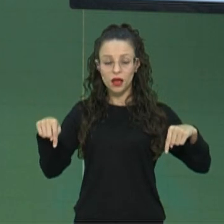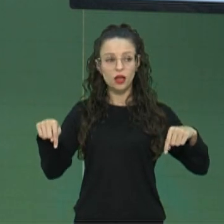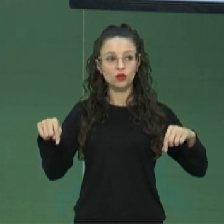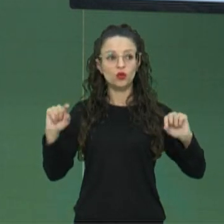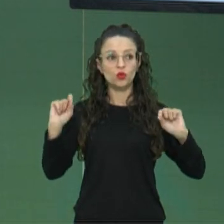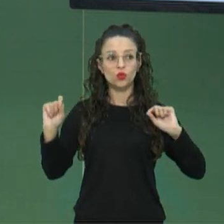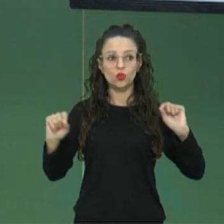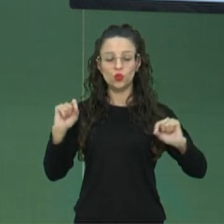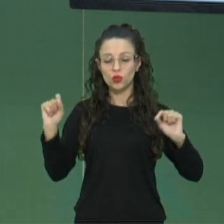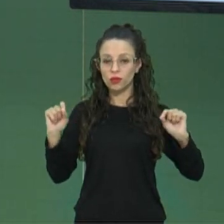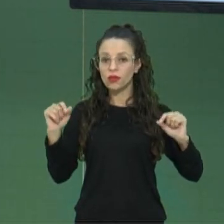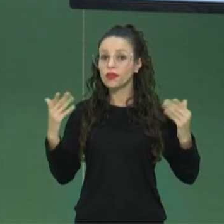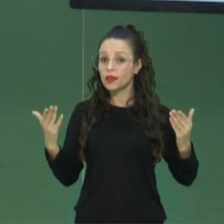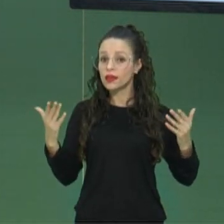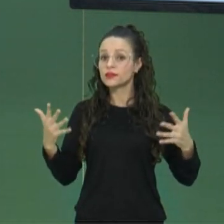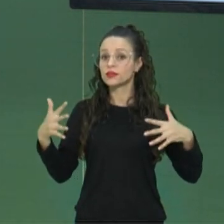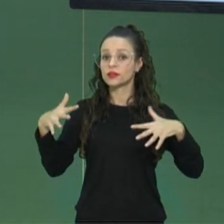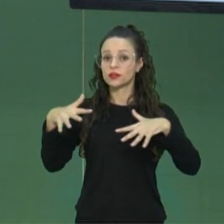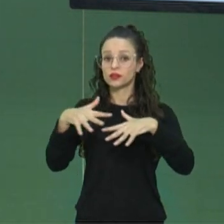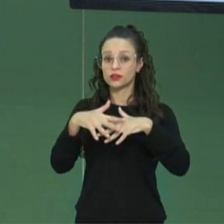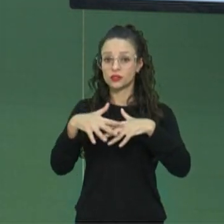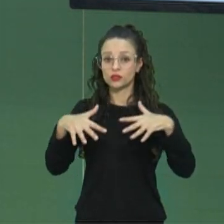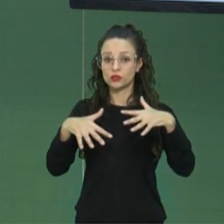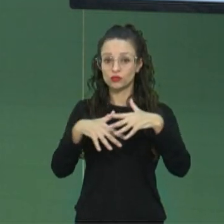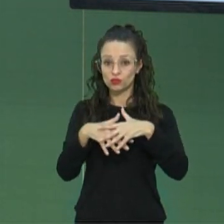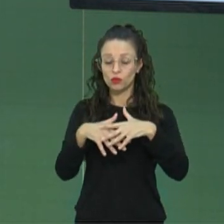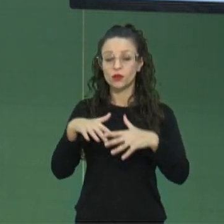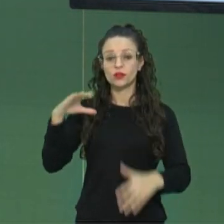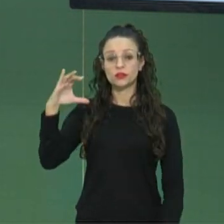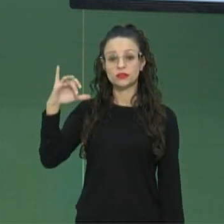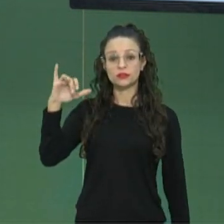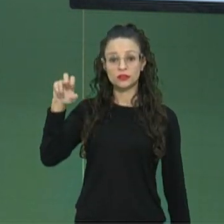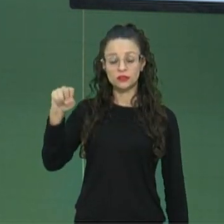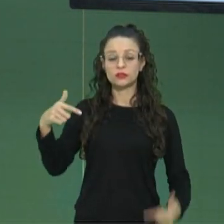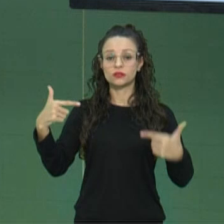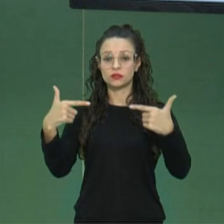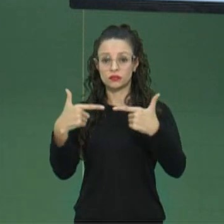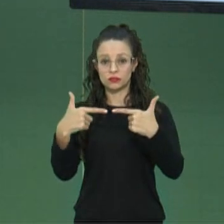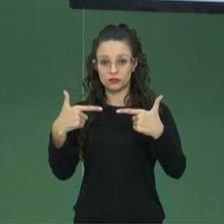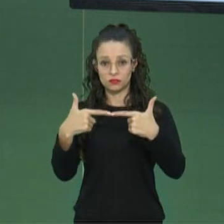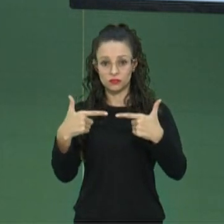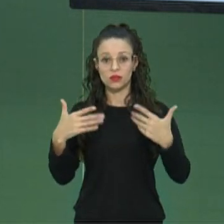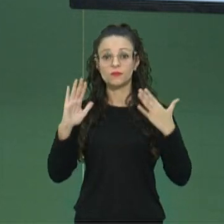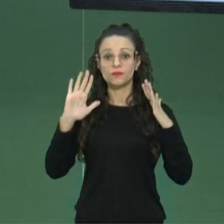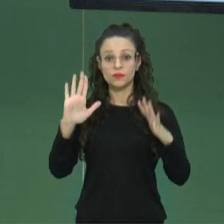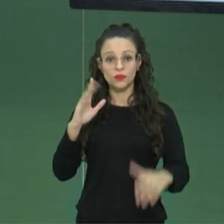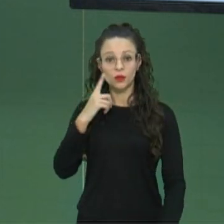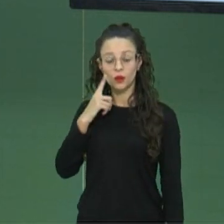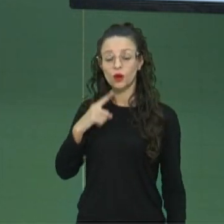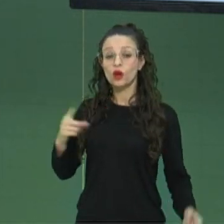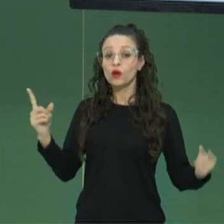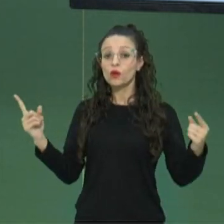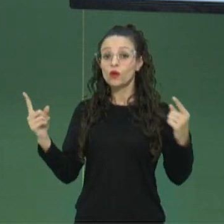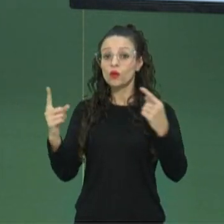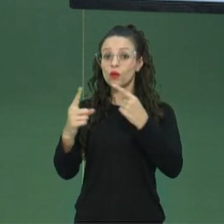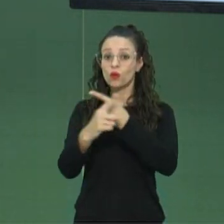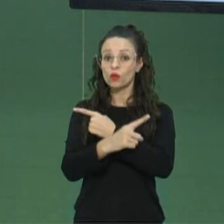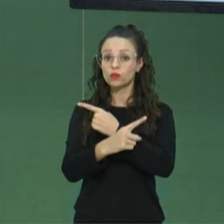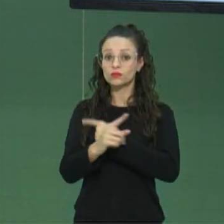o isômero cis. Ligantes em lados